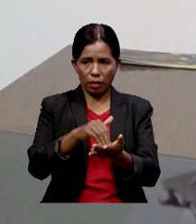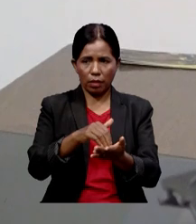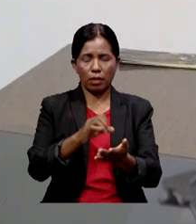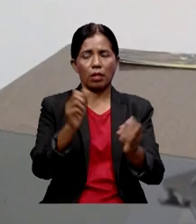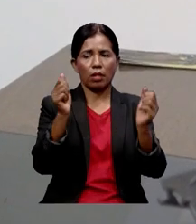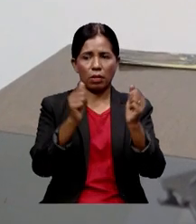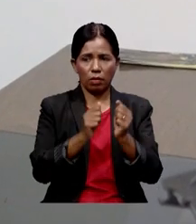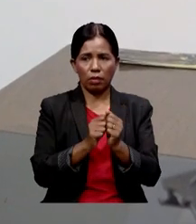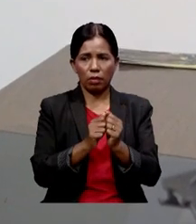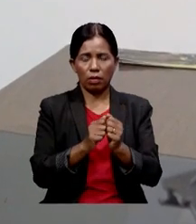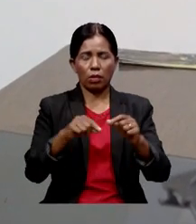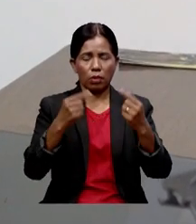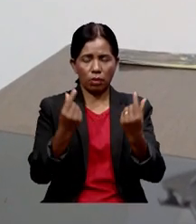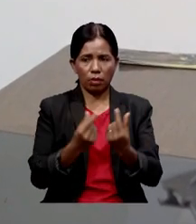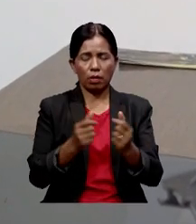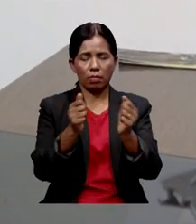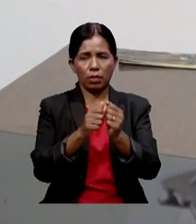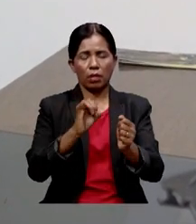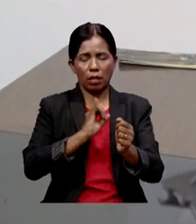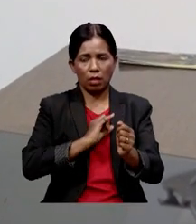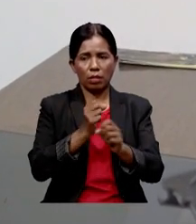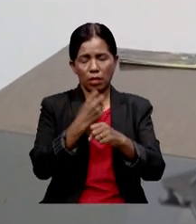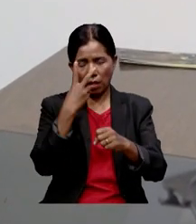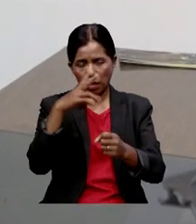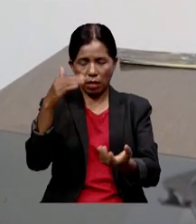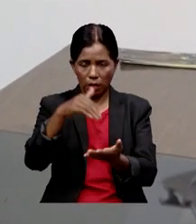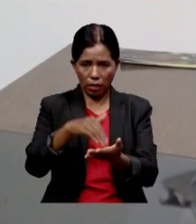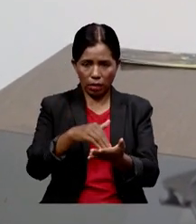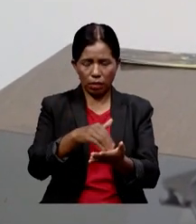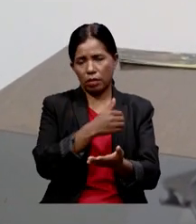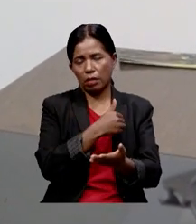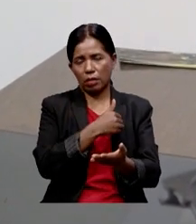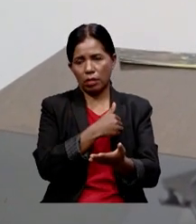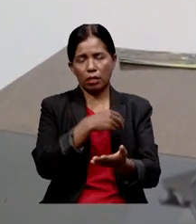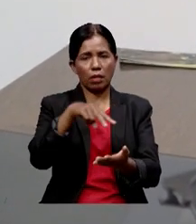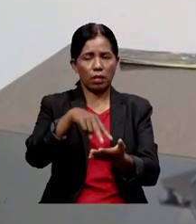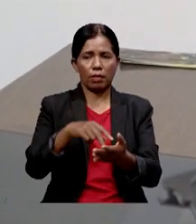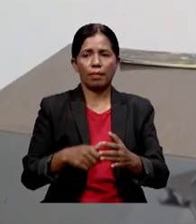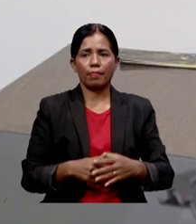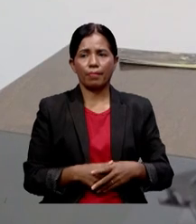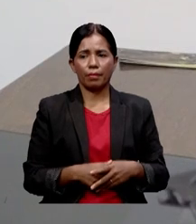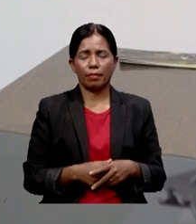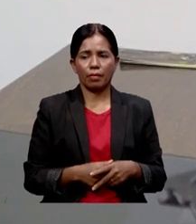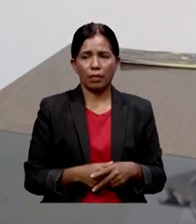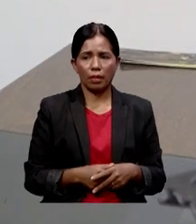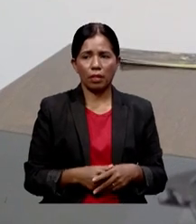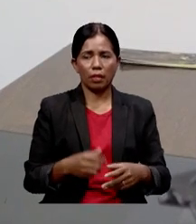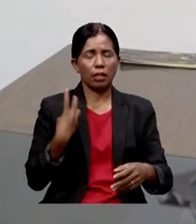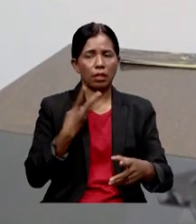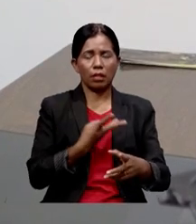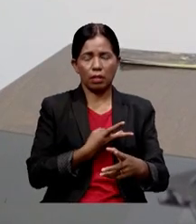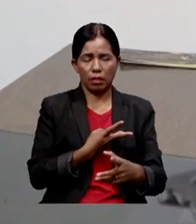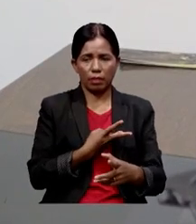ho equipa nebe hamuto ho hau se halo revisão, buat se dau instala. Então, se ita com